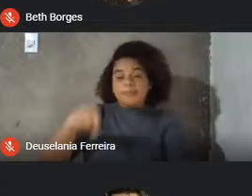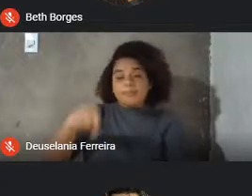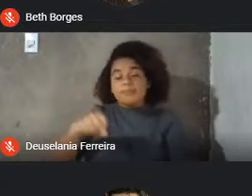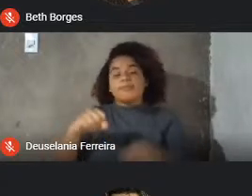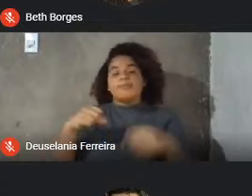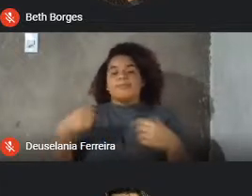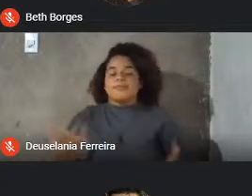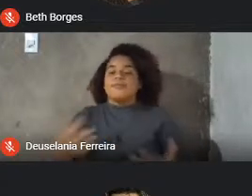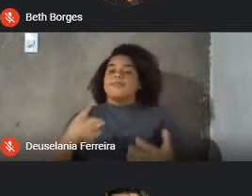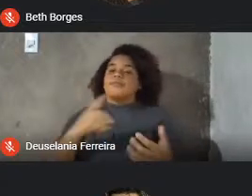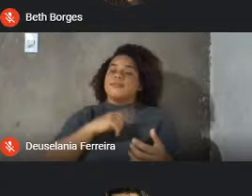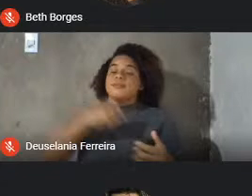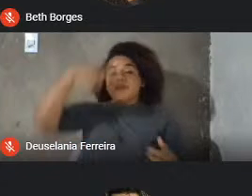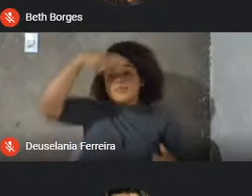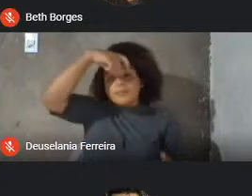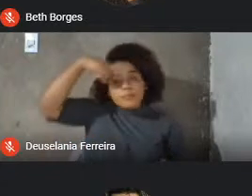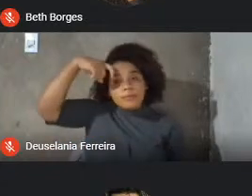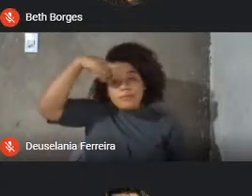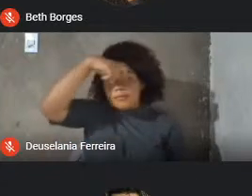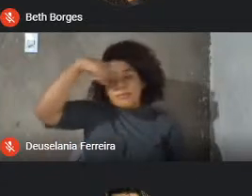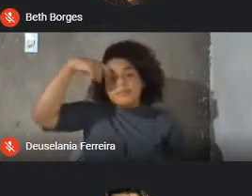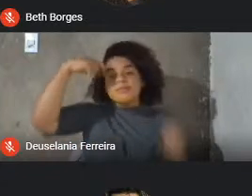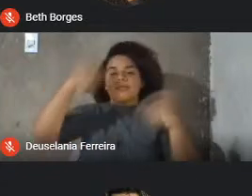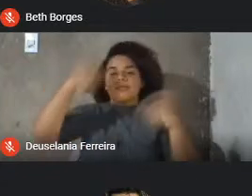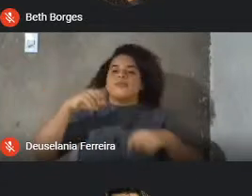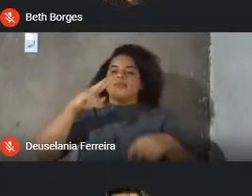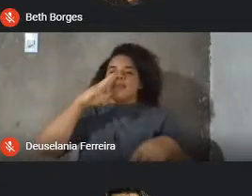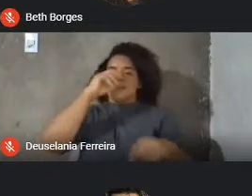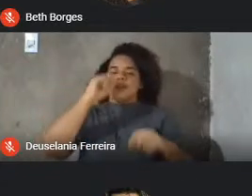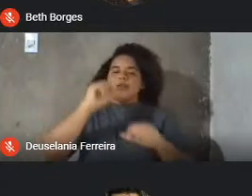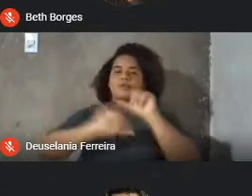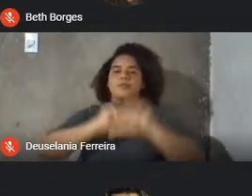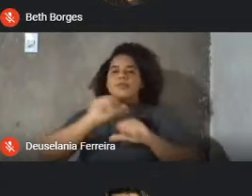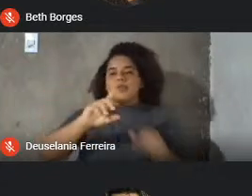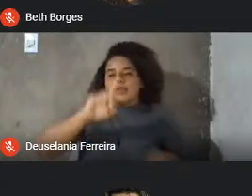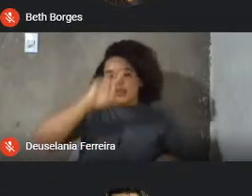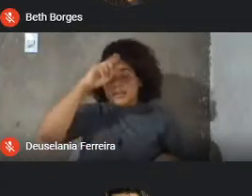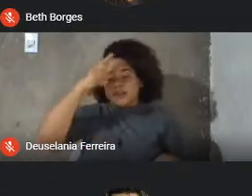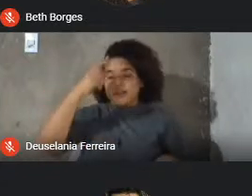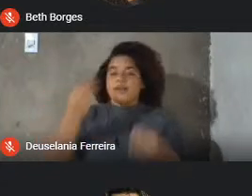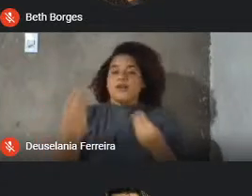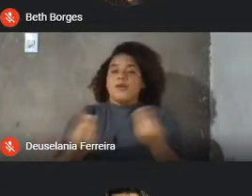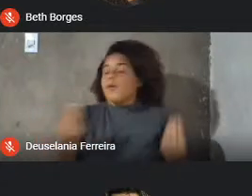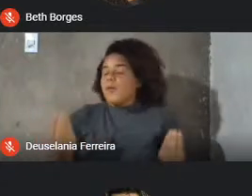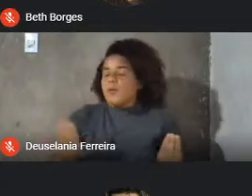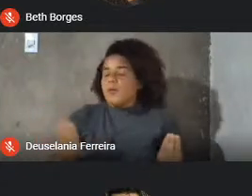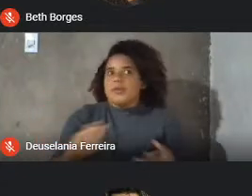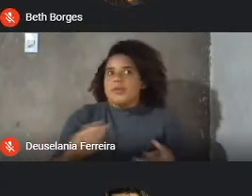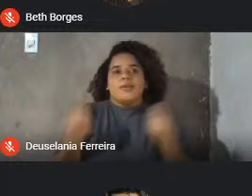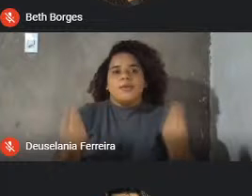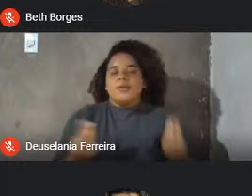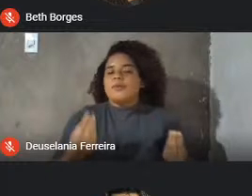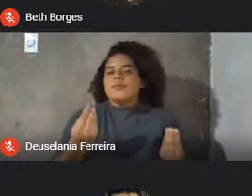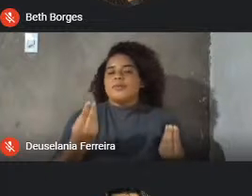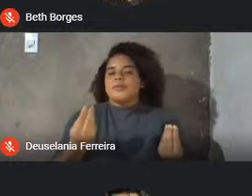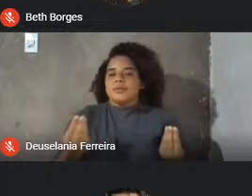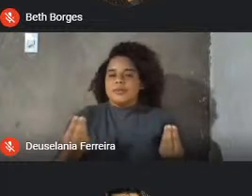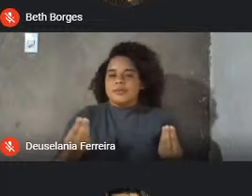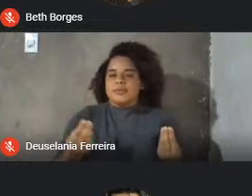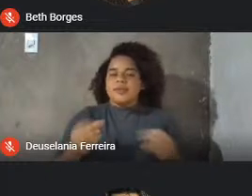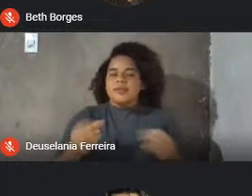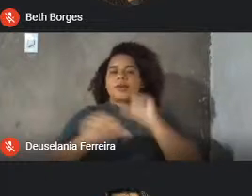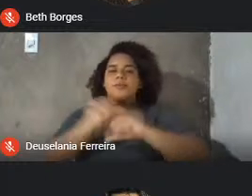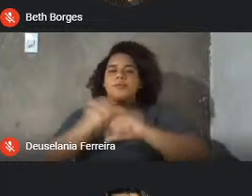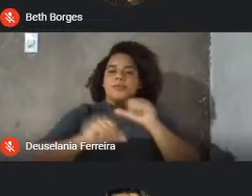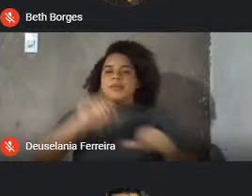entra aí, fortalecendo essa ideia. Como? Mas, Rodrigo, como é que você fortalece essa ideia